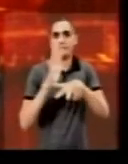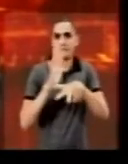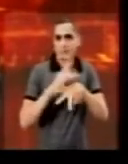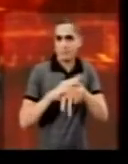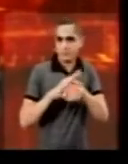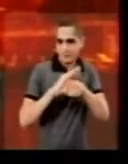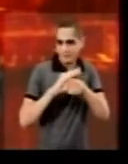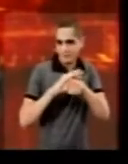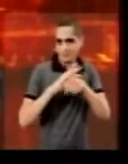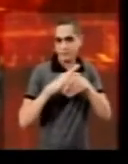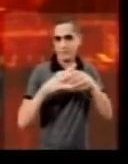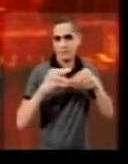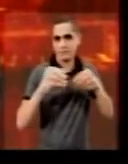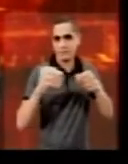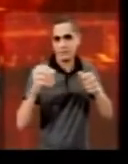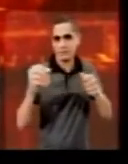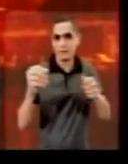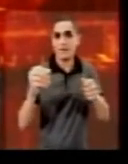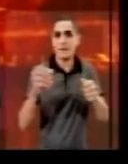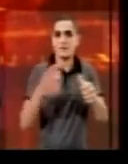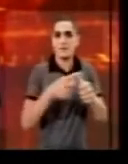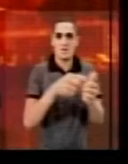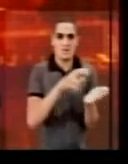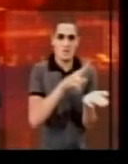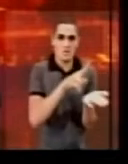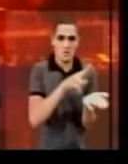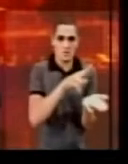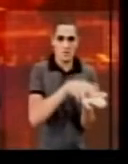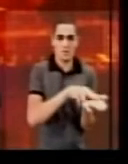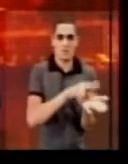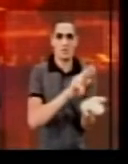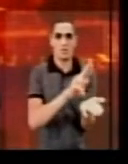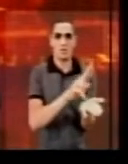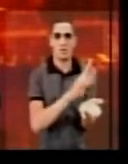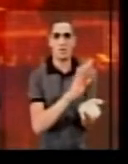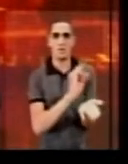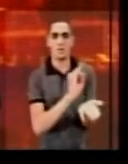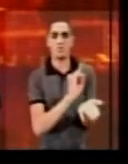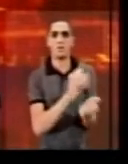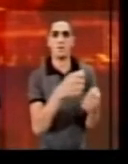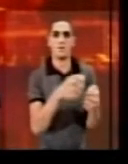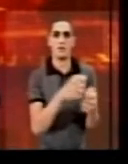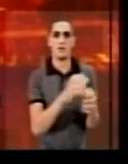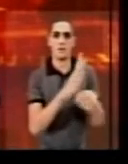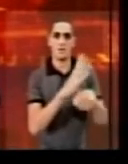casa. Eles precisam se recuperar dentro do hospital e eles vão para as